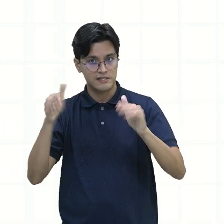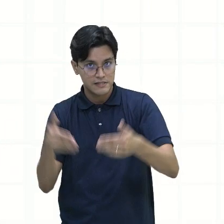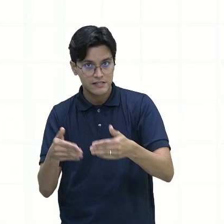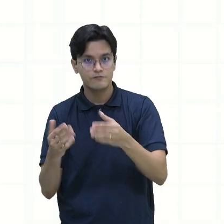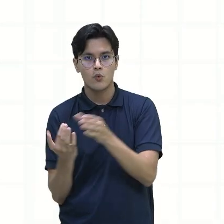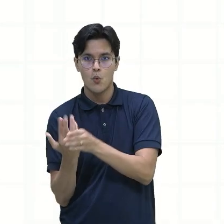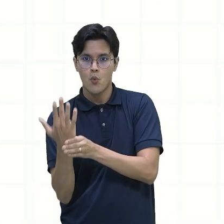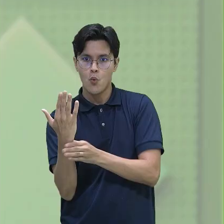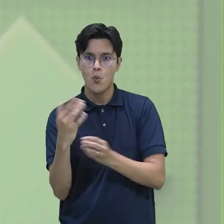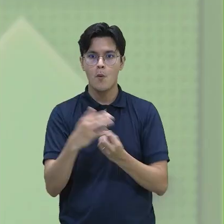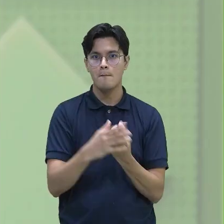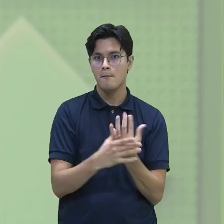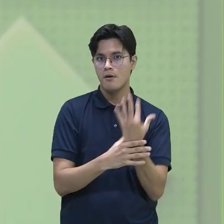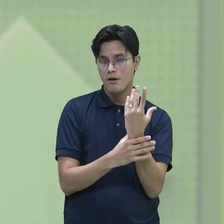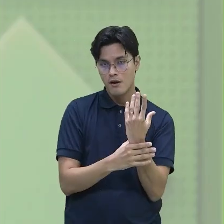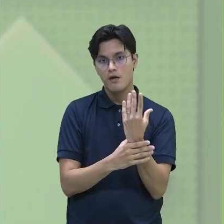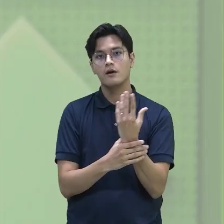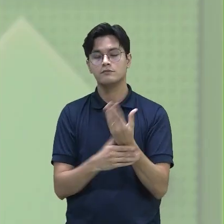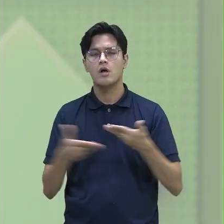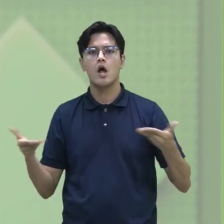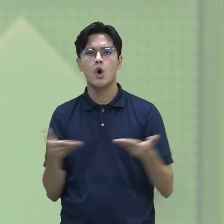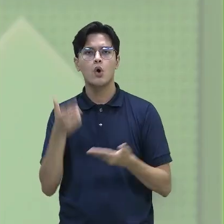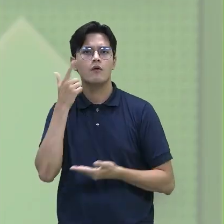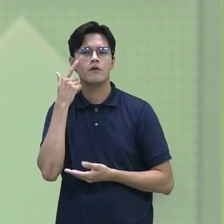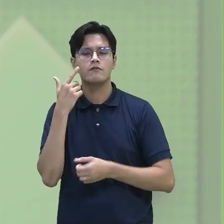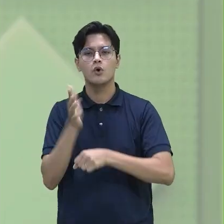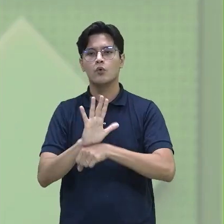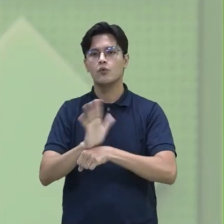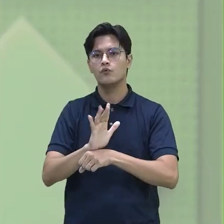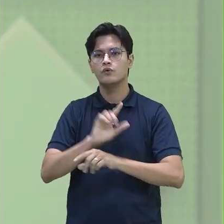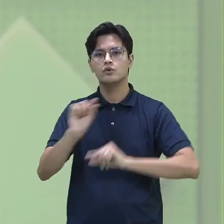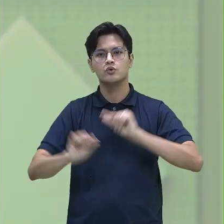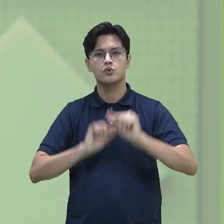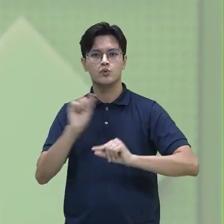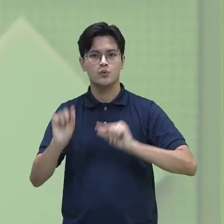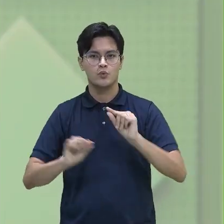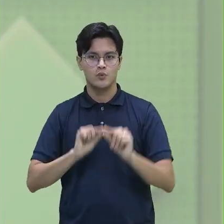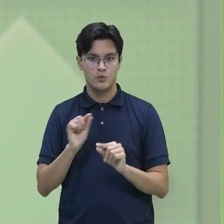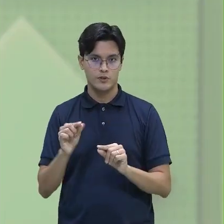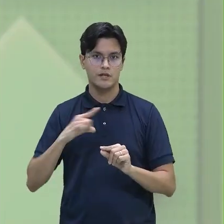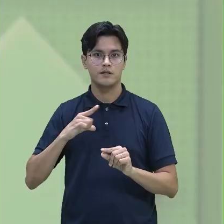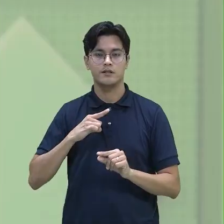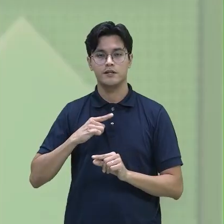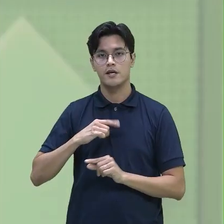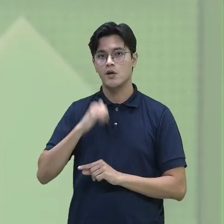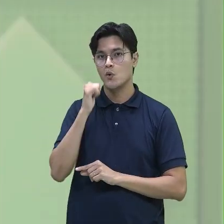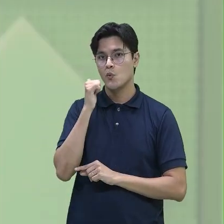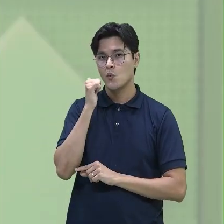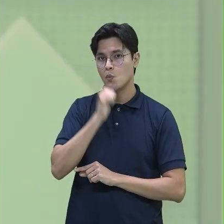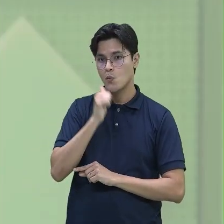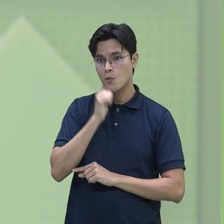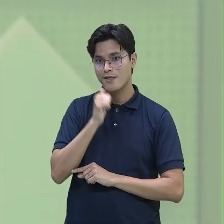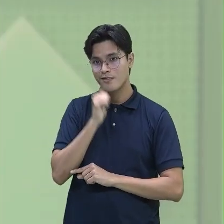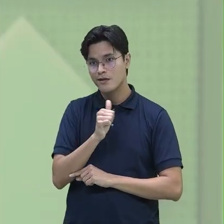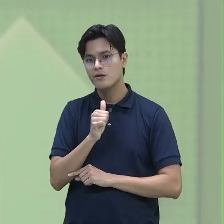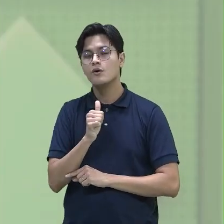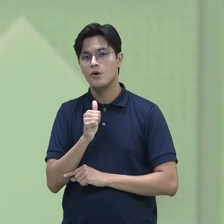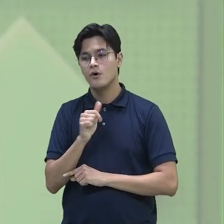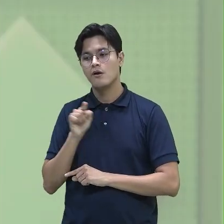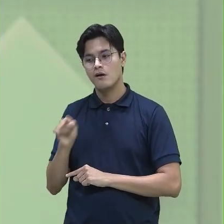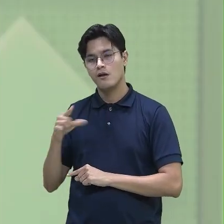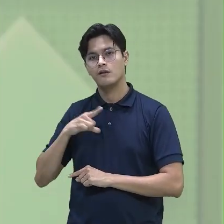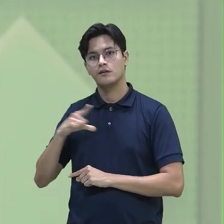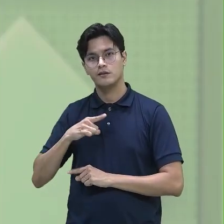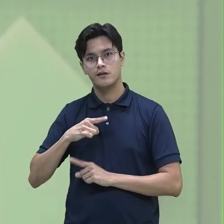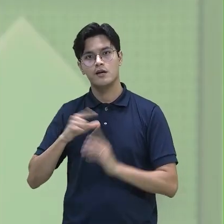ver agora um vídeo em que uma dessas senhoras que tem